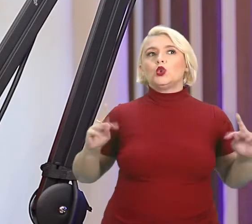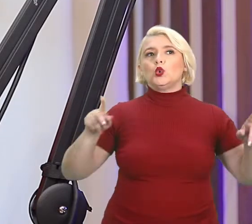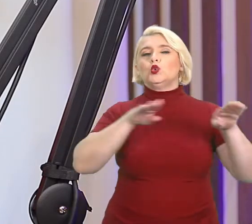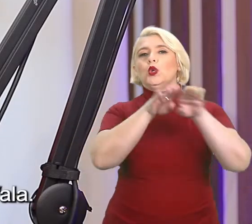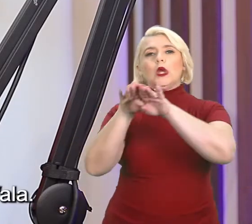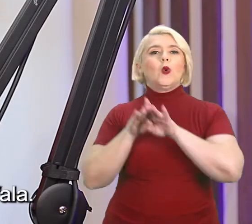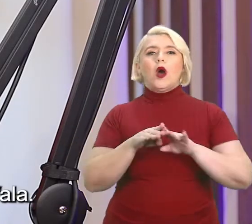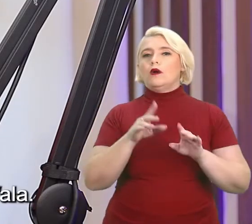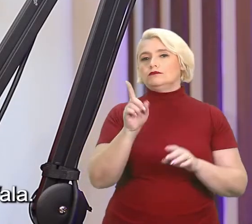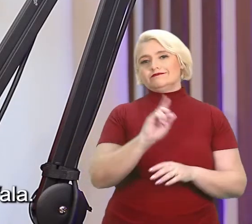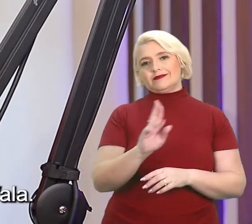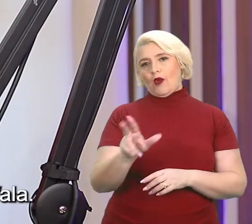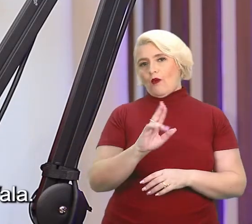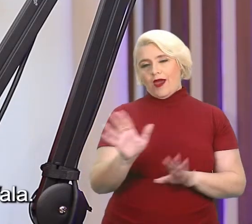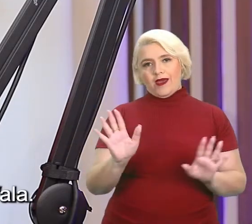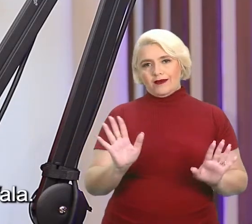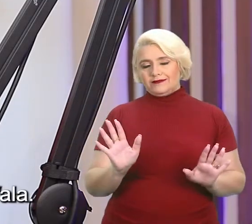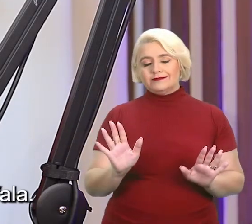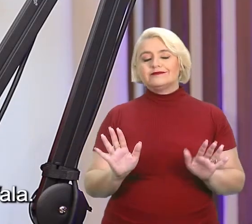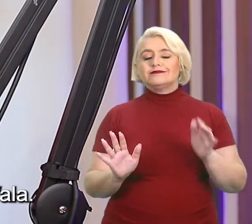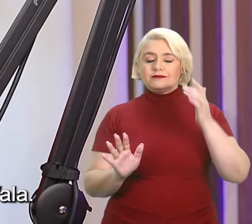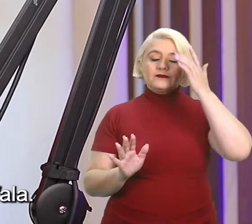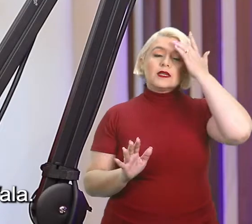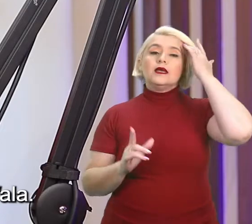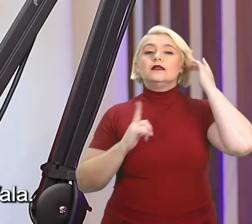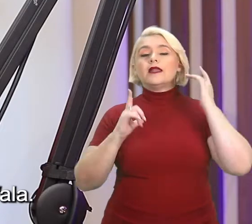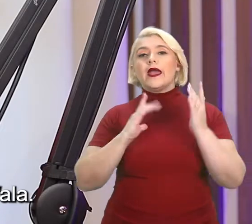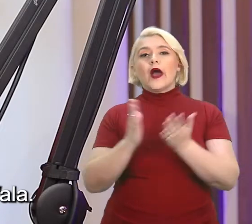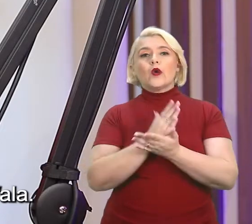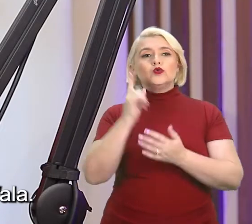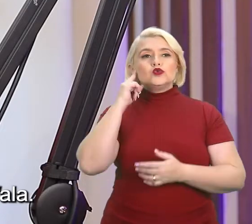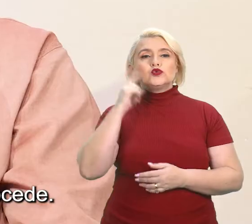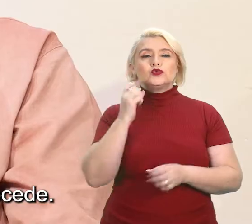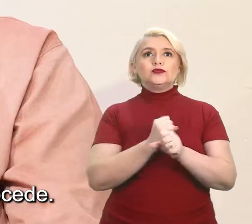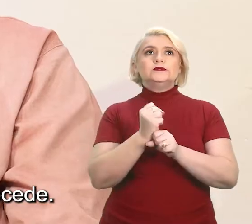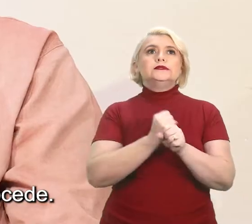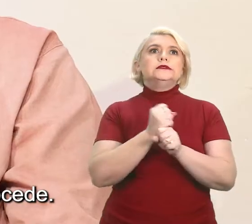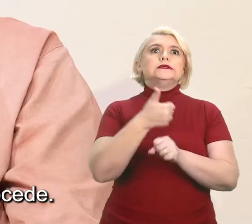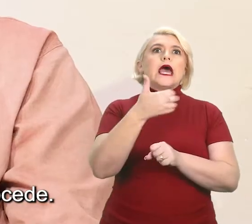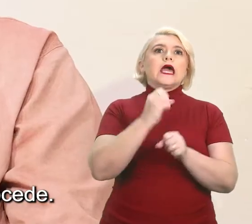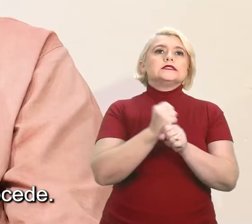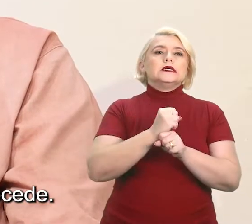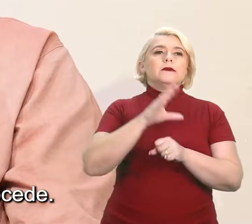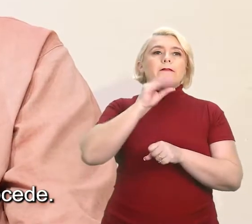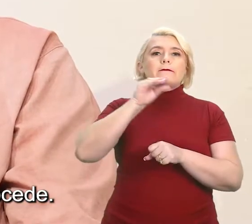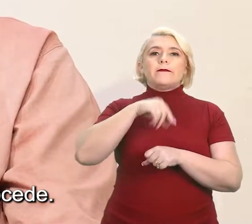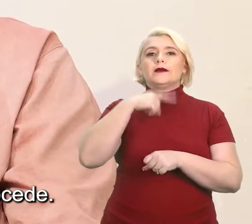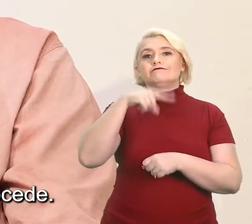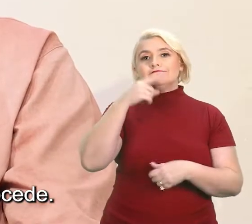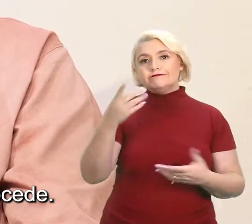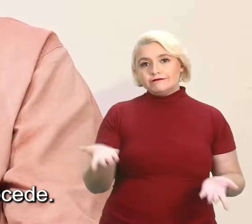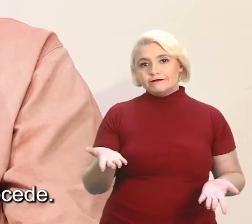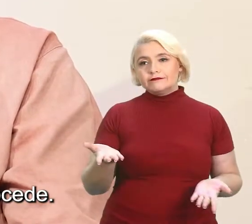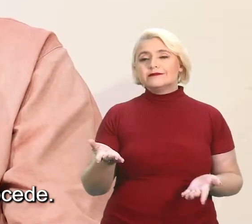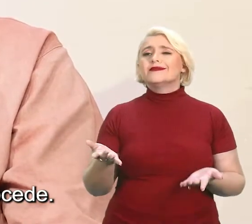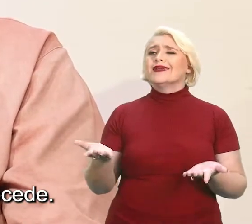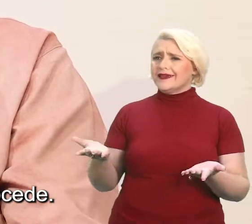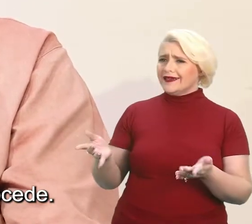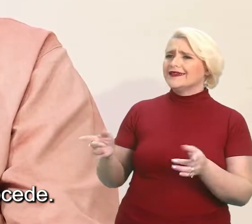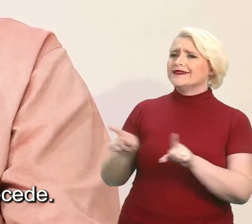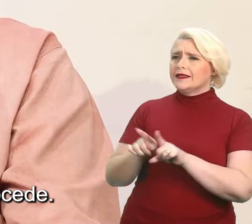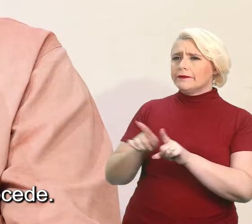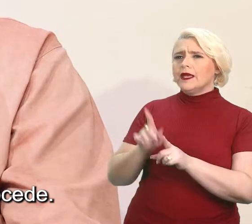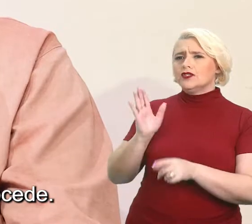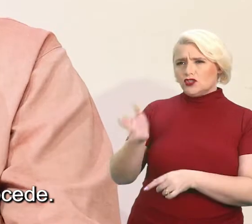aprendem dessa forma. Não. Tem muitos surdos que passam 10 anos na terapia e não desenvolvem a fala. Isso também tinha isso aí eu estou falando que eu já ouvi,